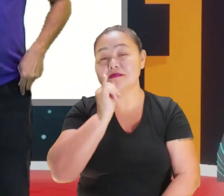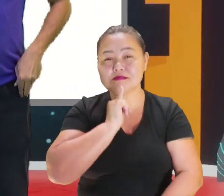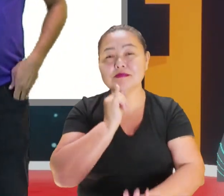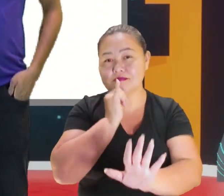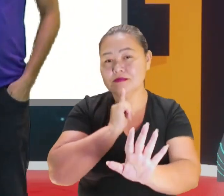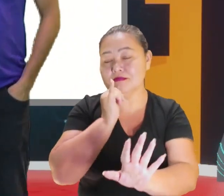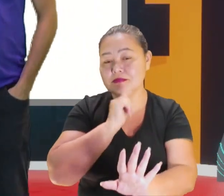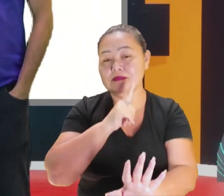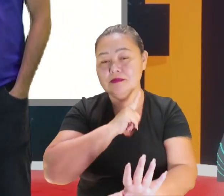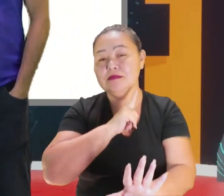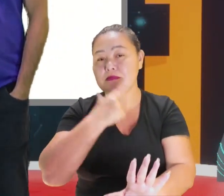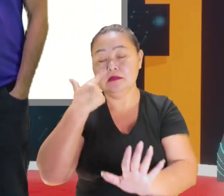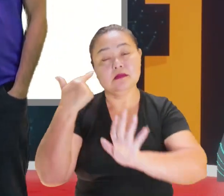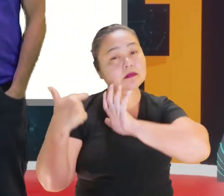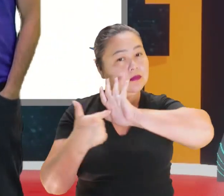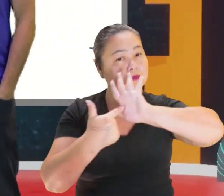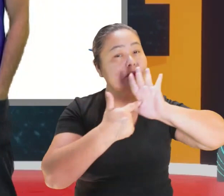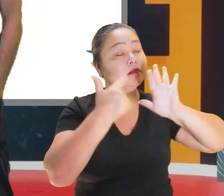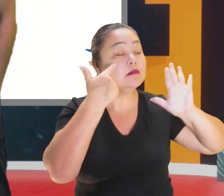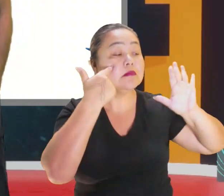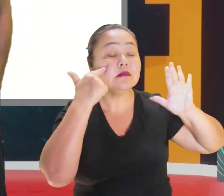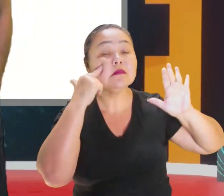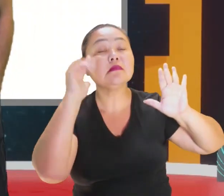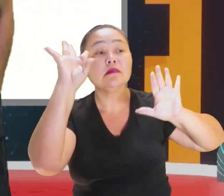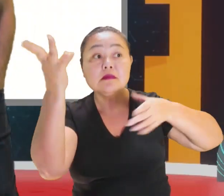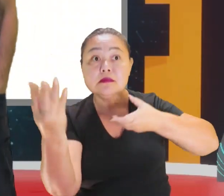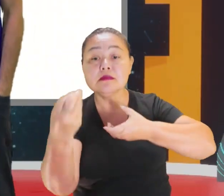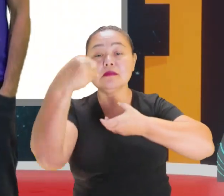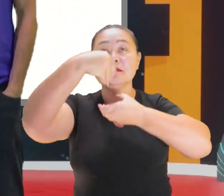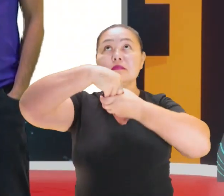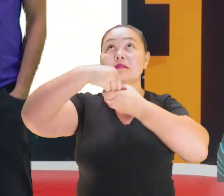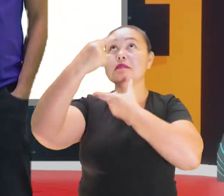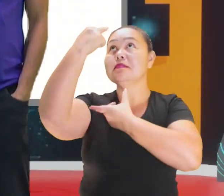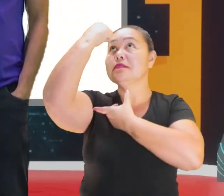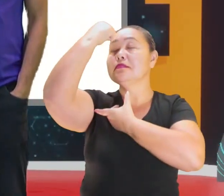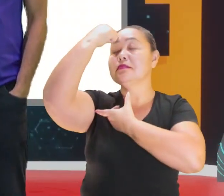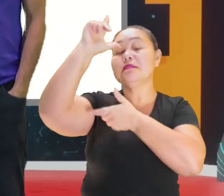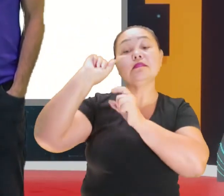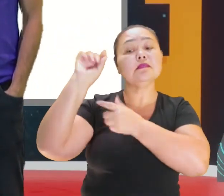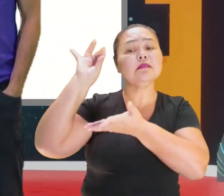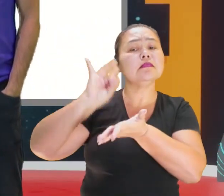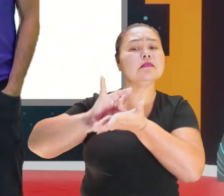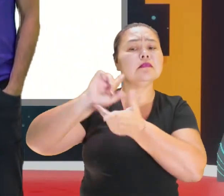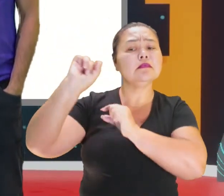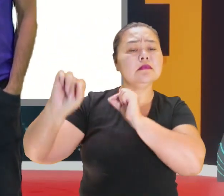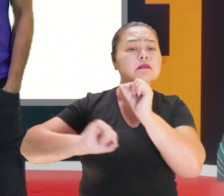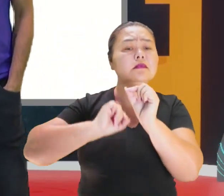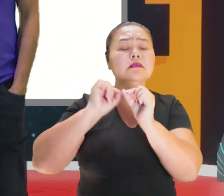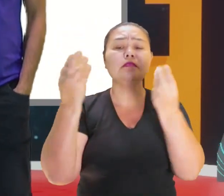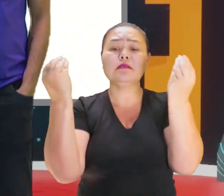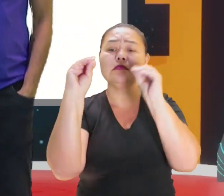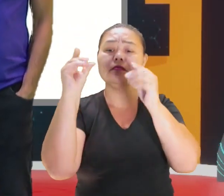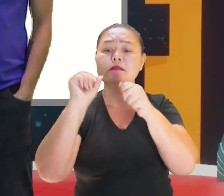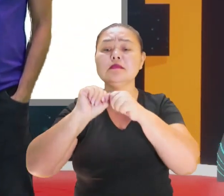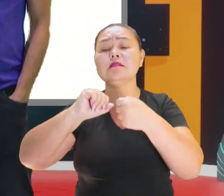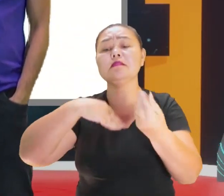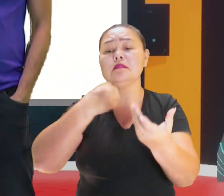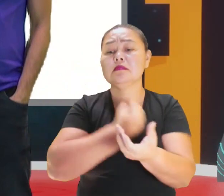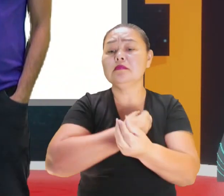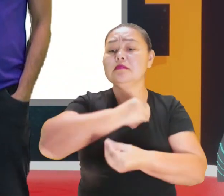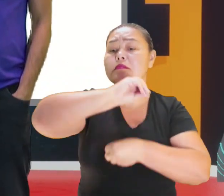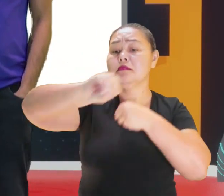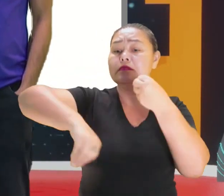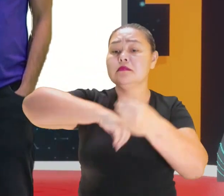mais palpáveis, assim, para a gente conseguir internalizar o assunto. O que é realmente, de fato, uma expressão algébrica,